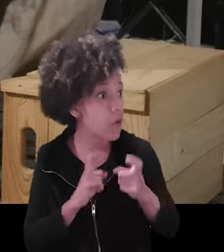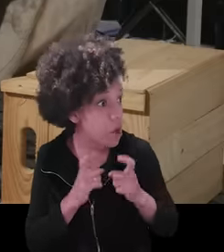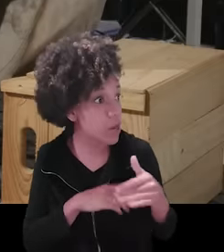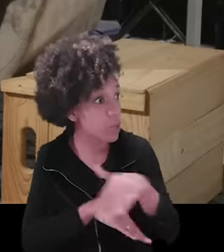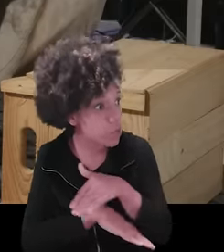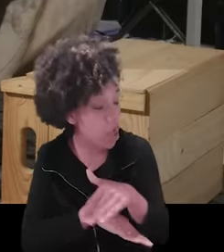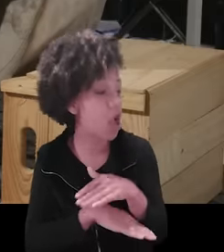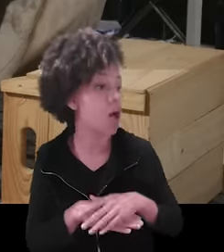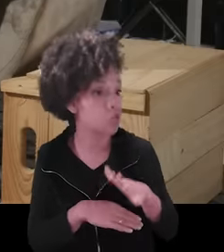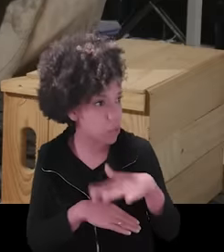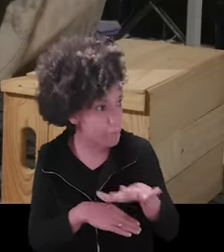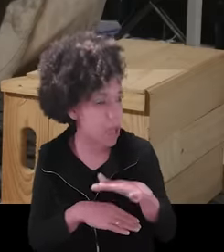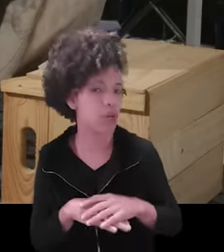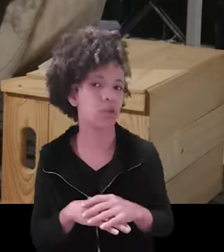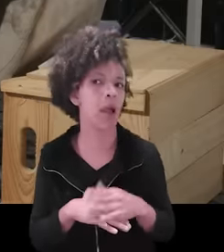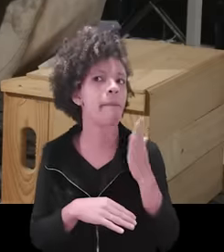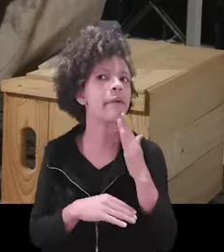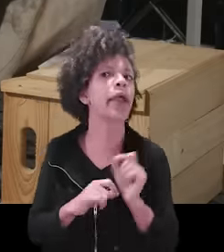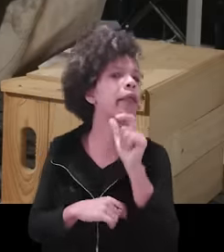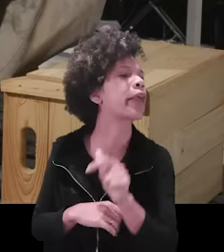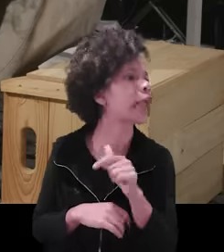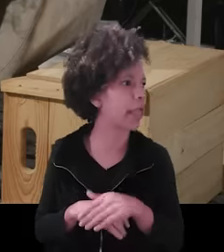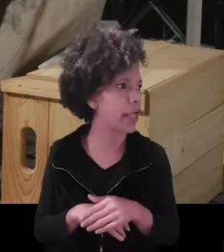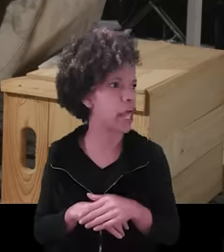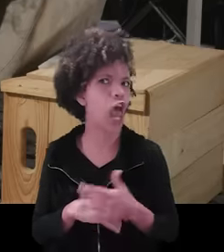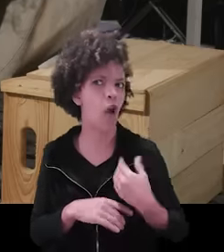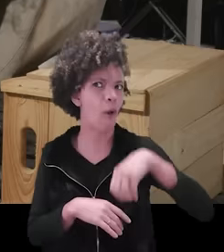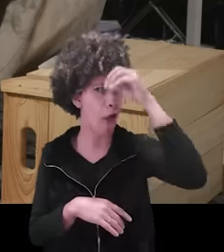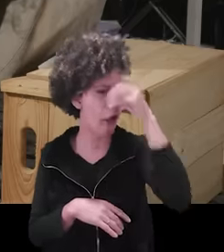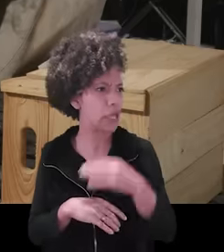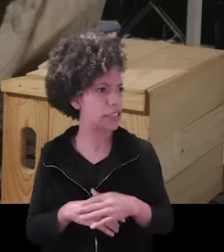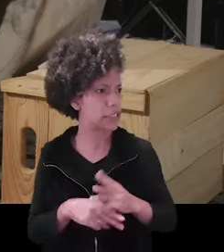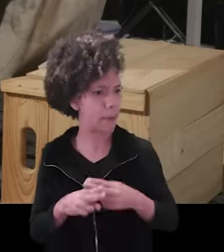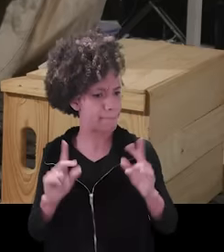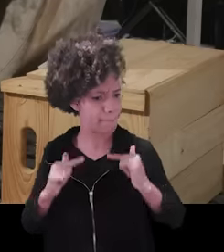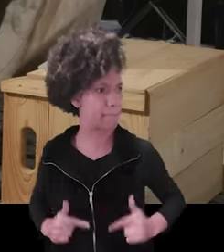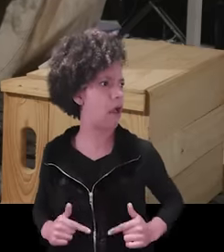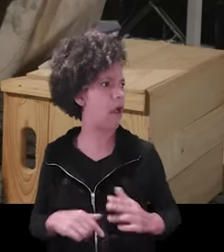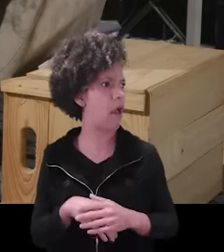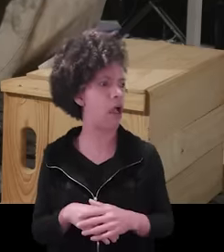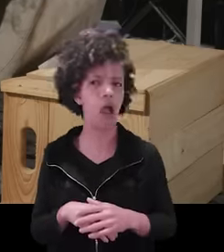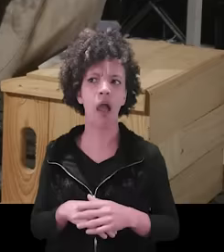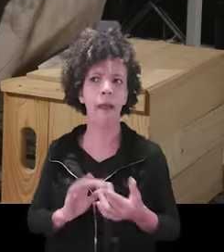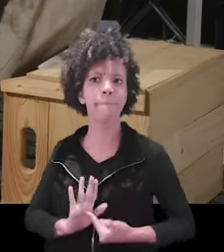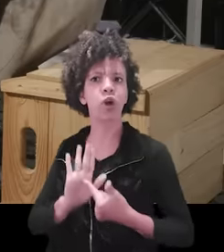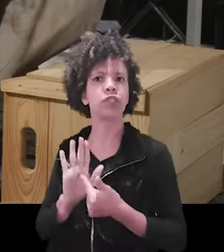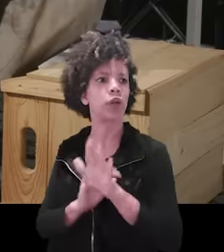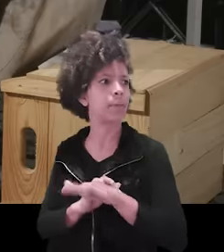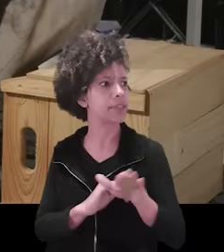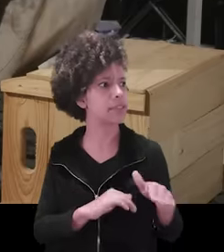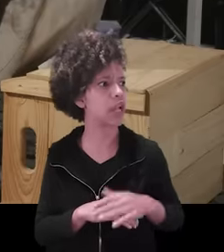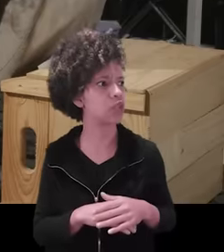porque aí teve uma reunião lá na no bairro para saber quem era o delinquente sem camisa mostrando